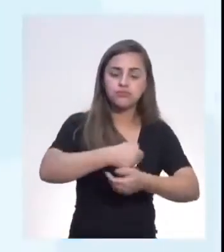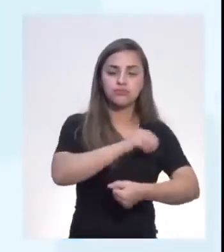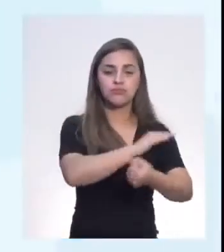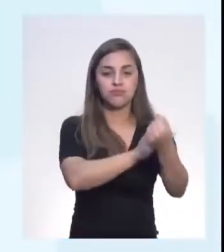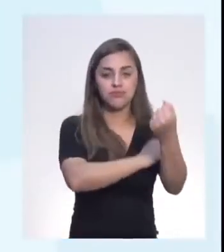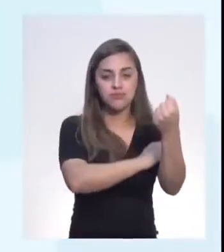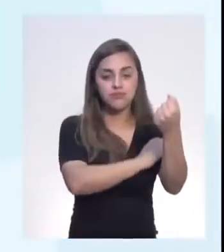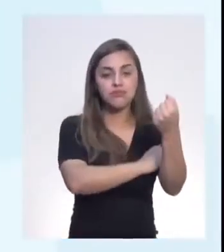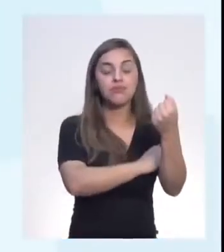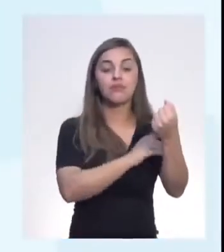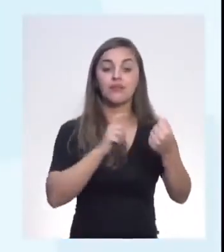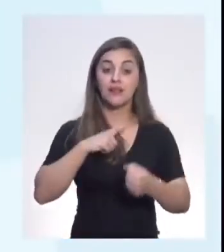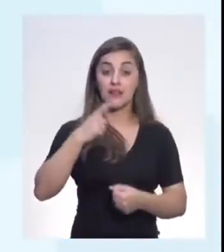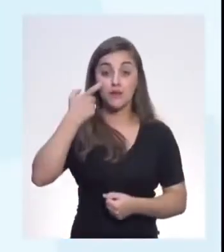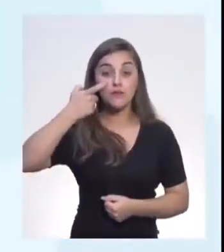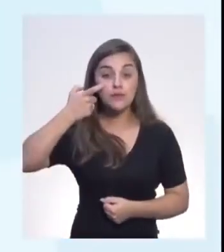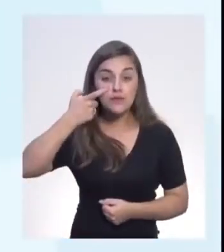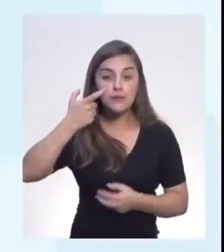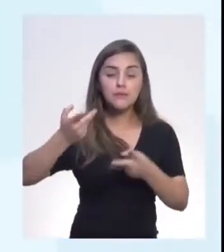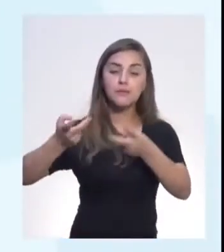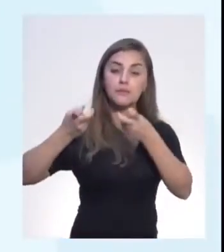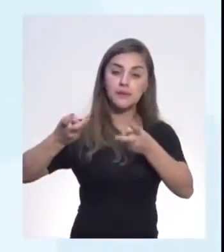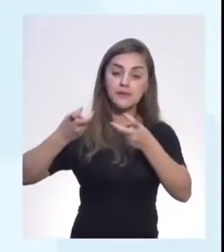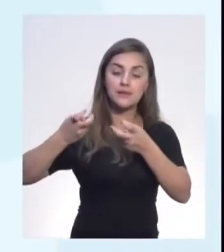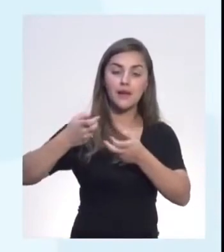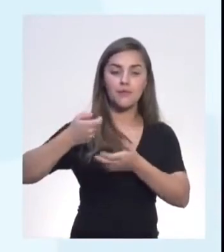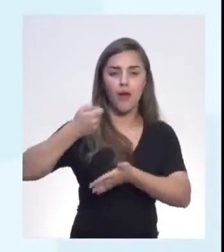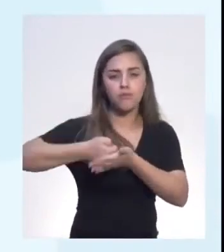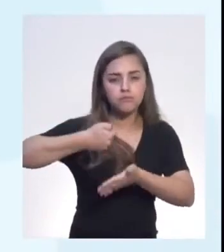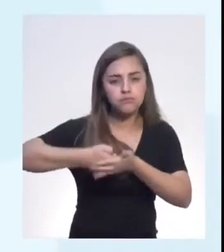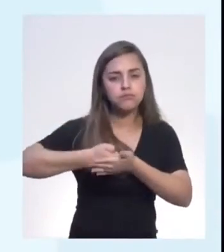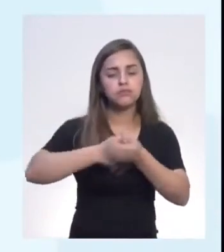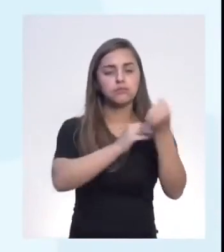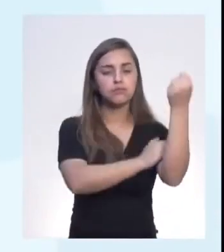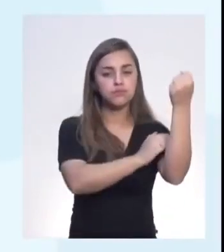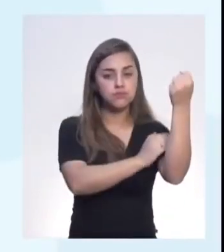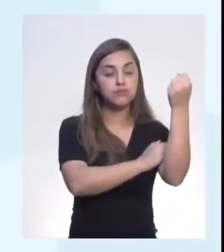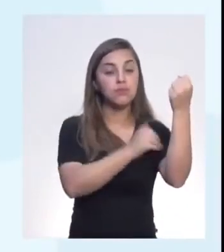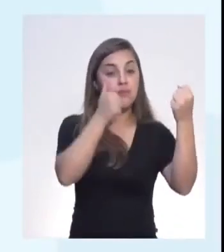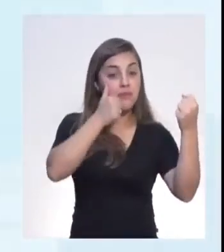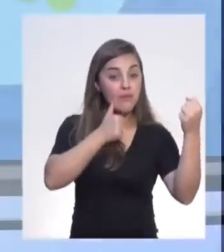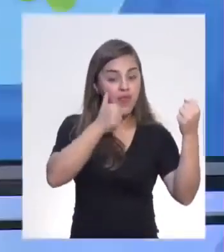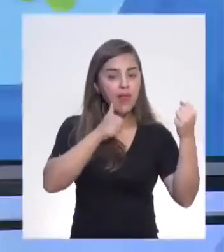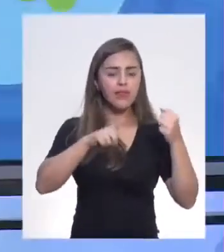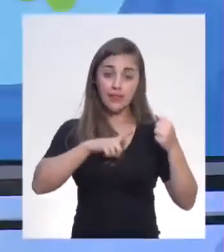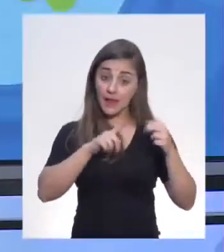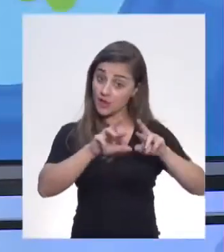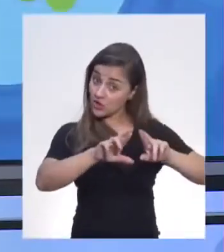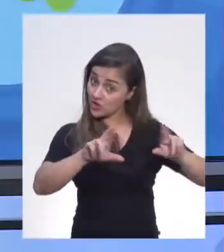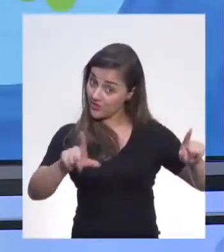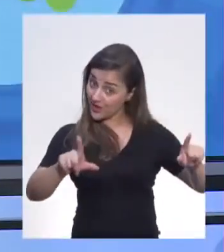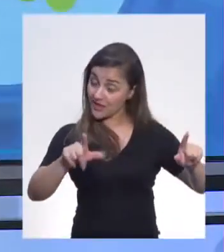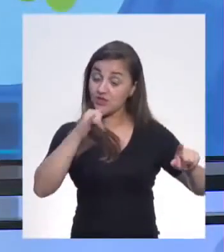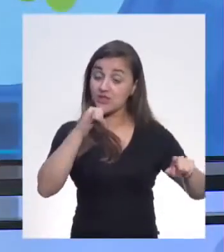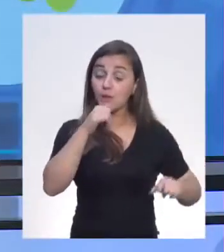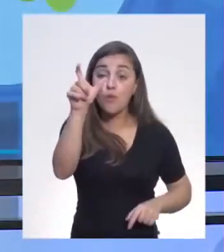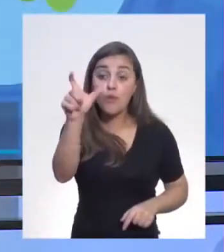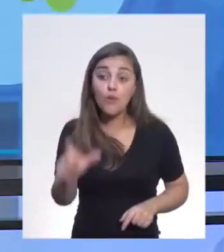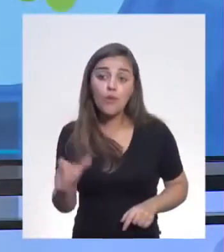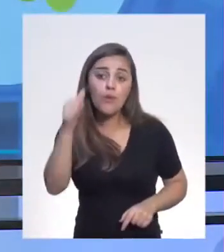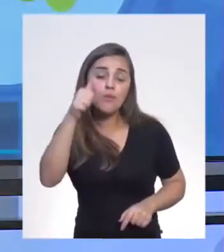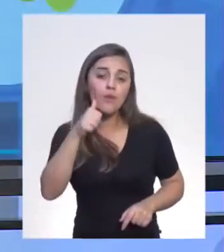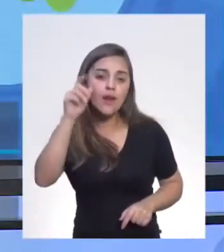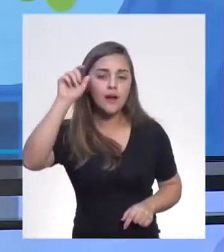entender que quando a gente fala sobre feminismo, quando a gente fala sobre mulheres, existe sim uma diferença entre ser uma mulher branca e ser uma